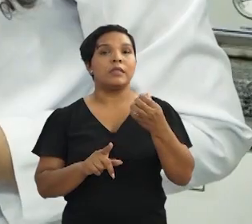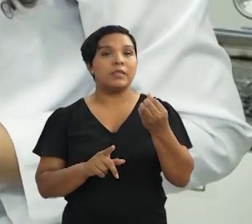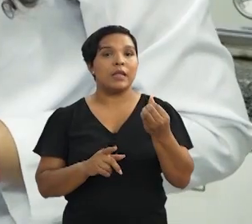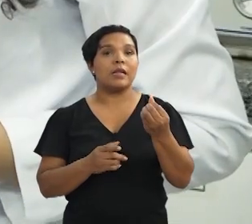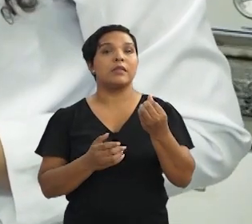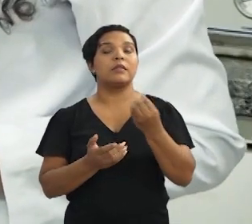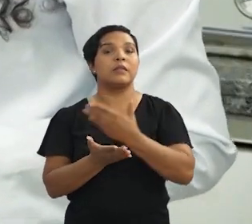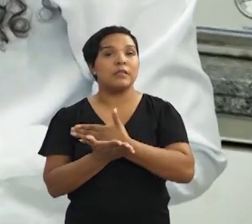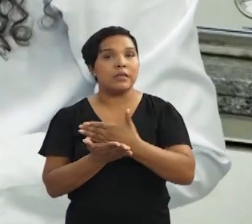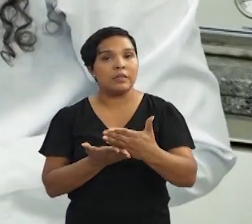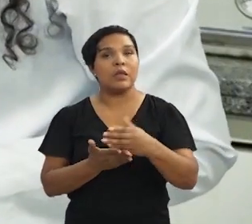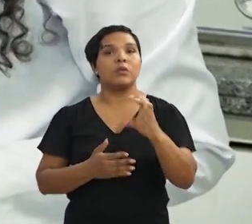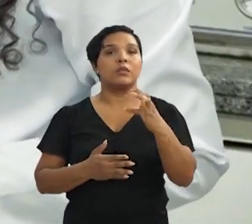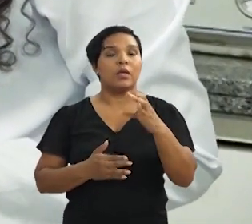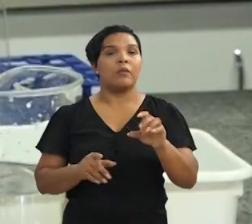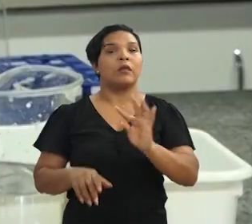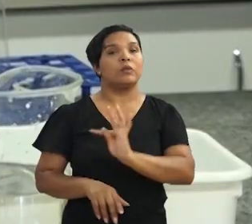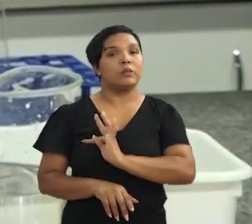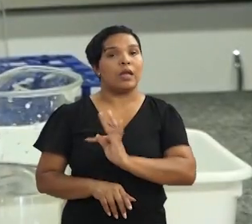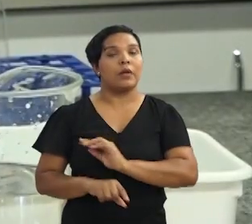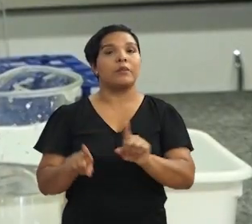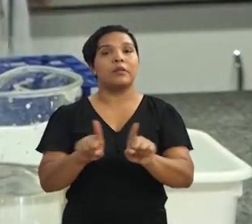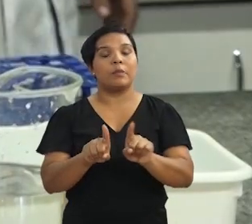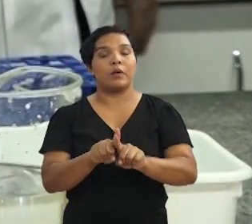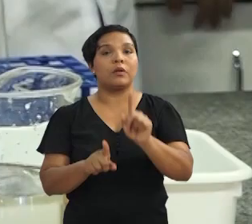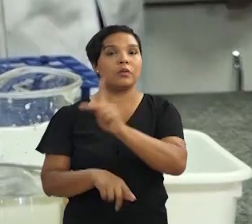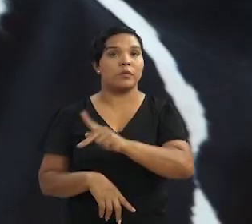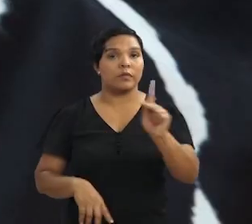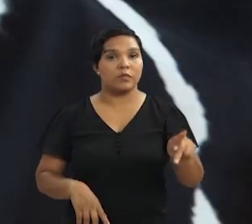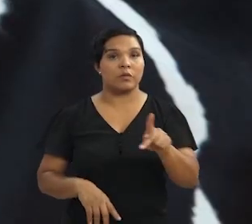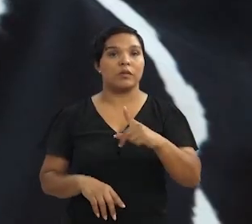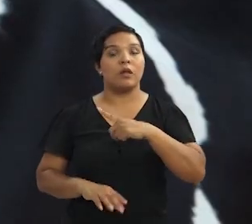6 iniciações científicas, além dos técnicos e dos